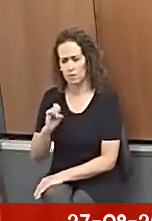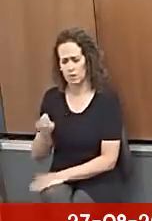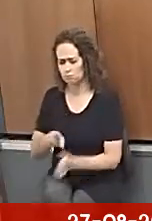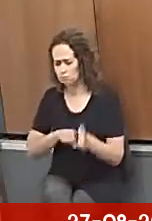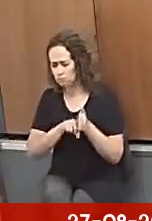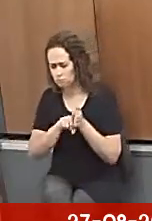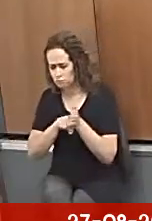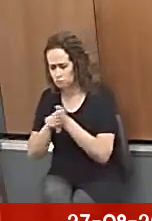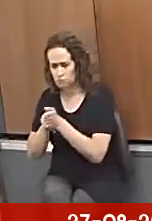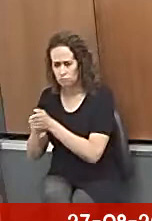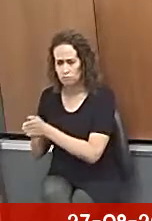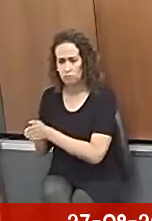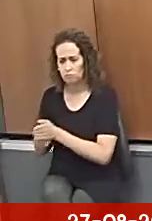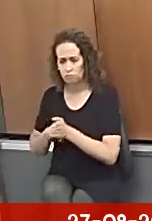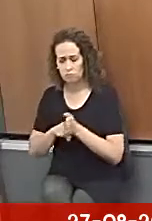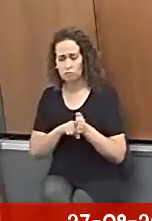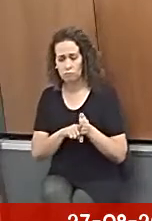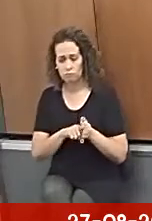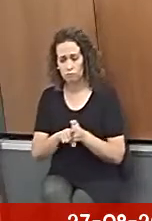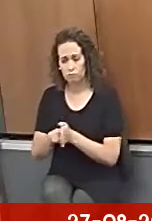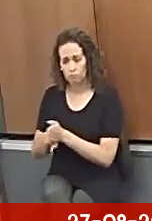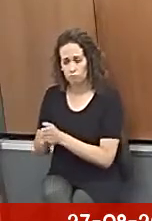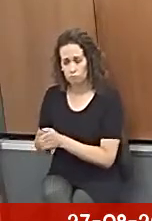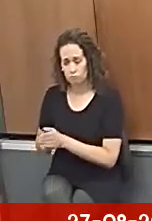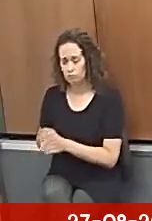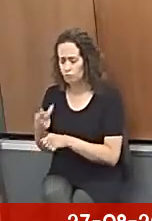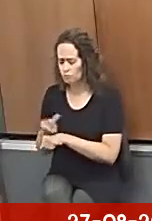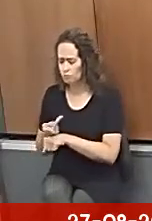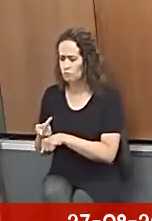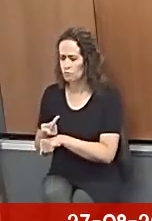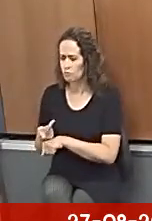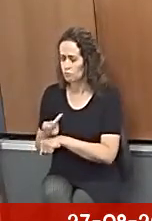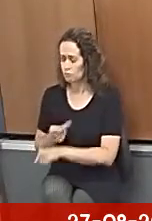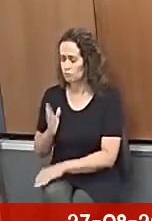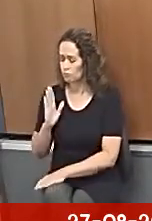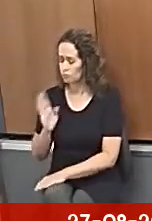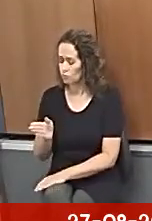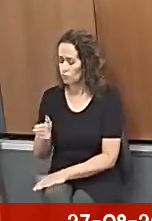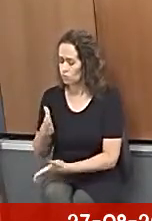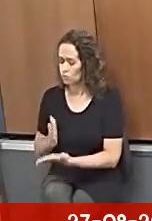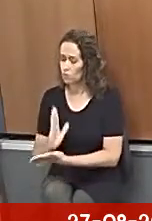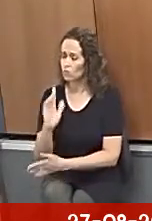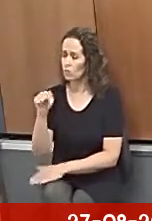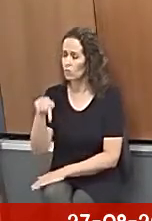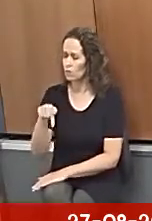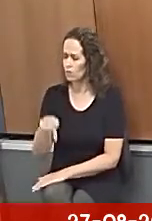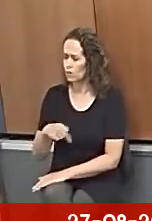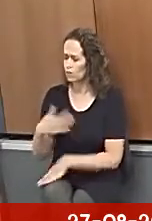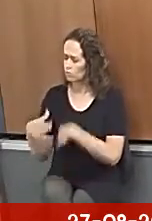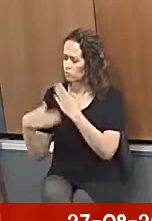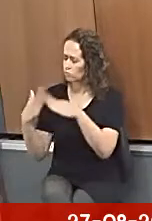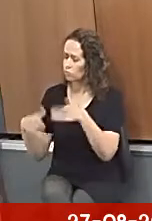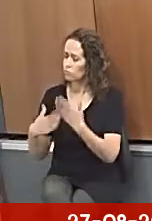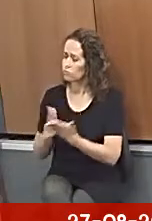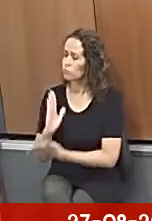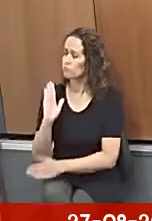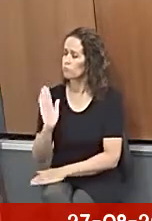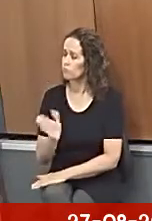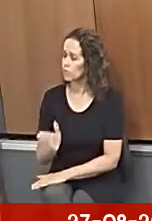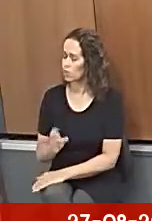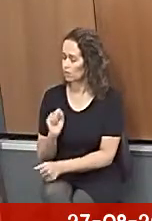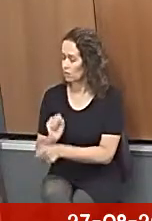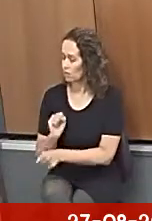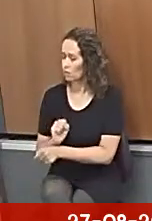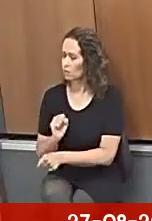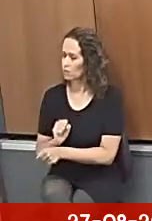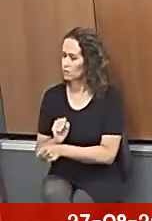e será instalada nessa casa já foi aprovada já passou por todos os procedimentos e agora aguarda a